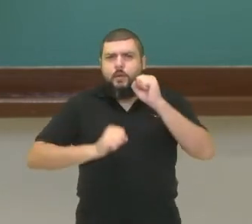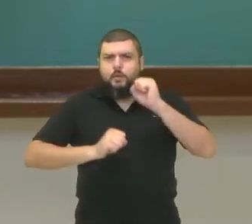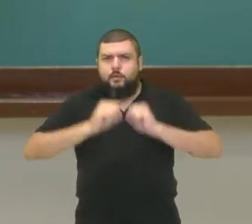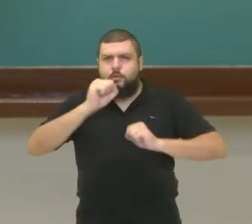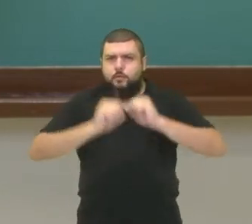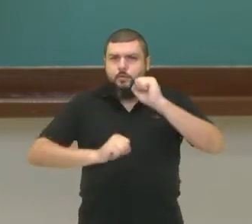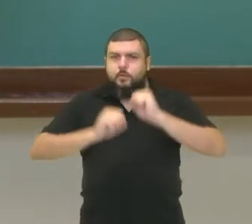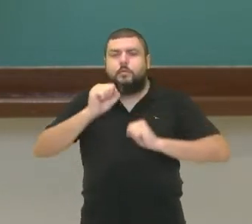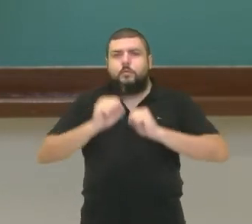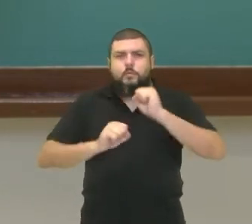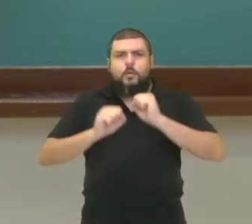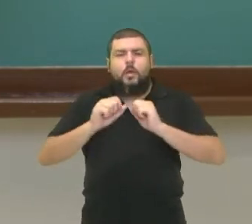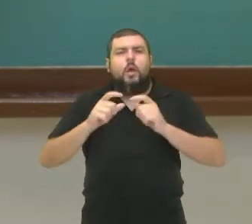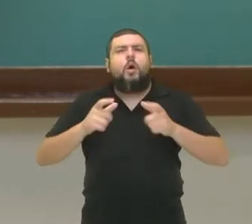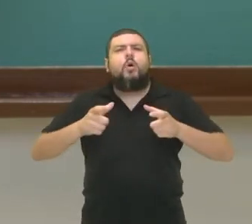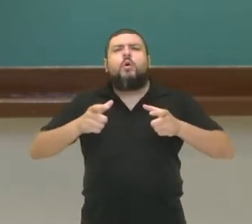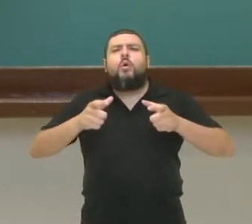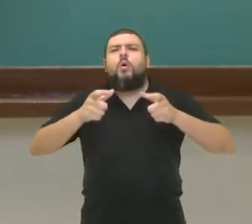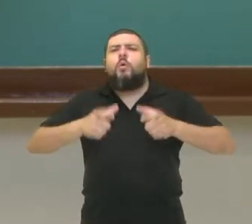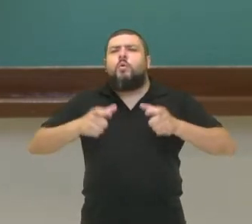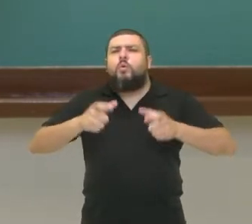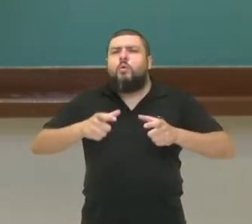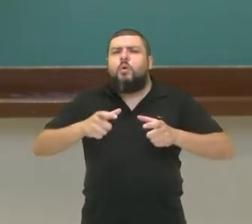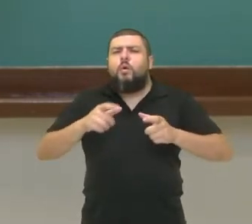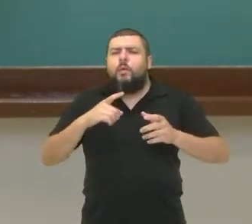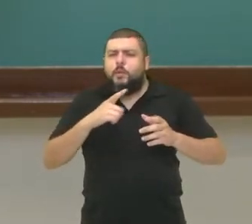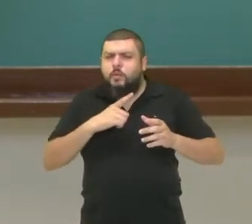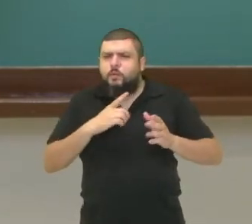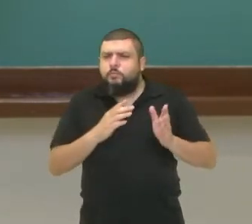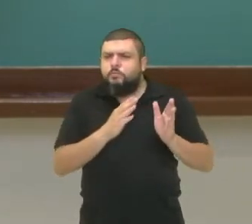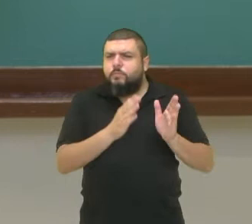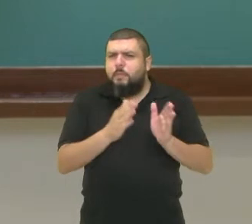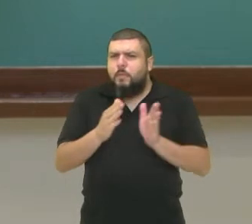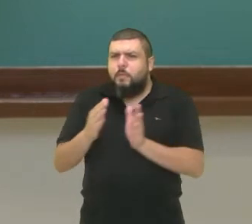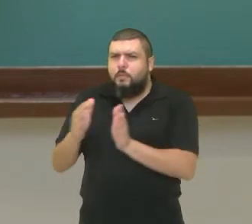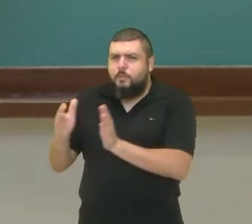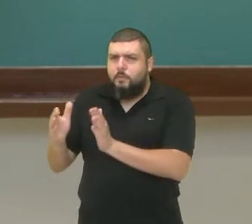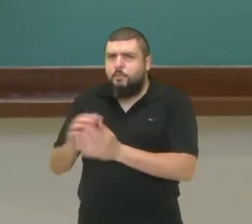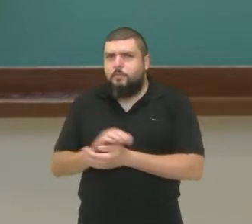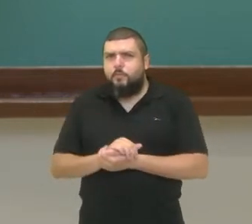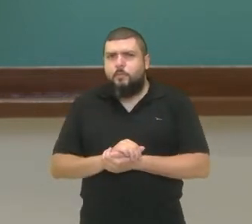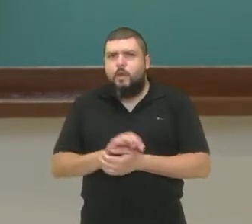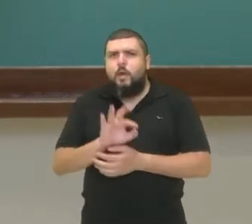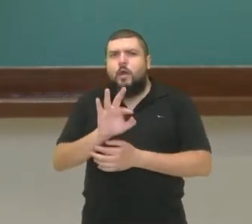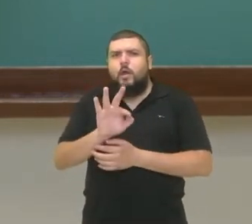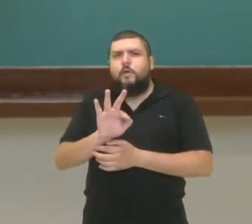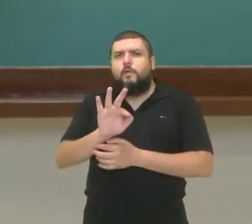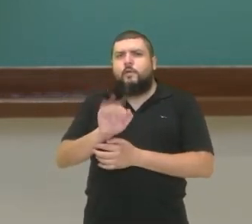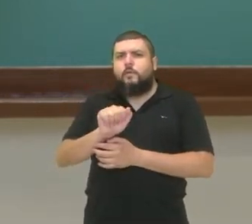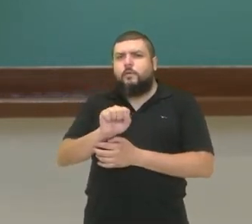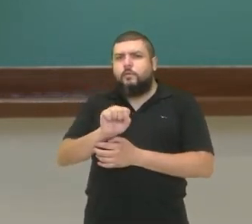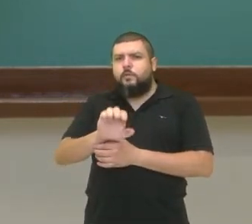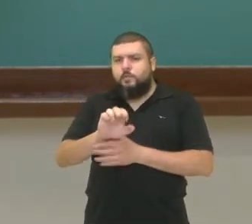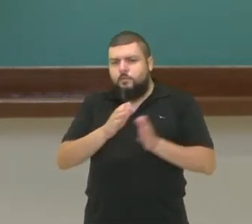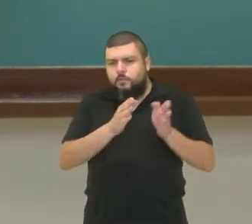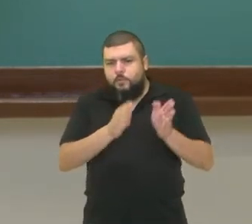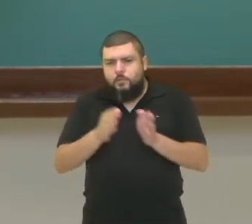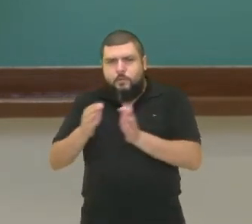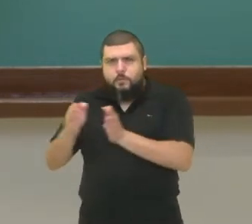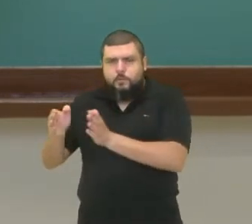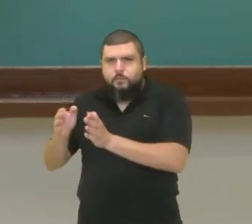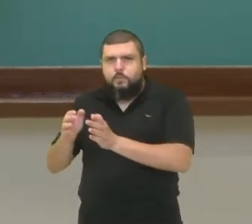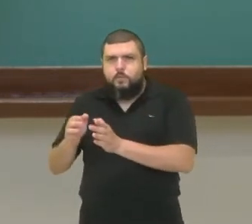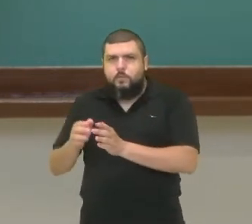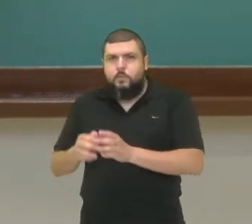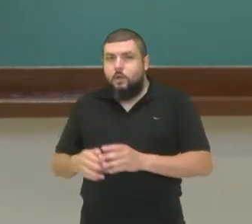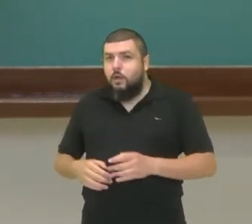está acontecendo em diversas fases. Essa aqui, que eu estou mostrando através das fotografias, é a primeira fase.